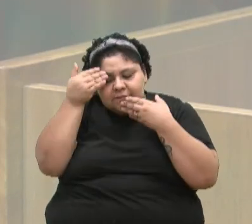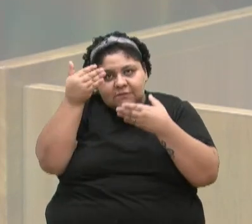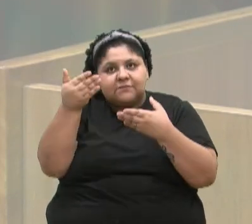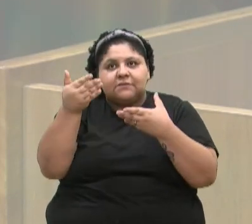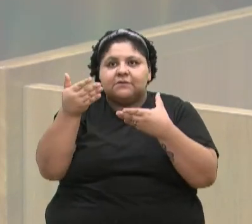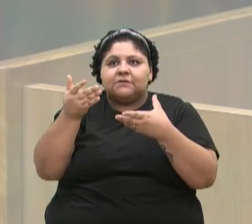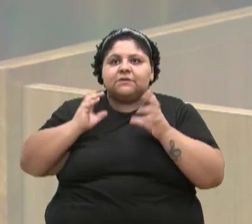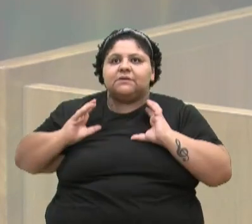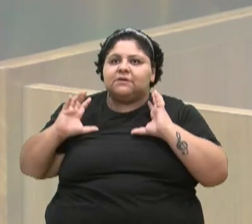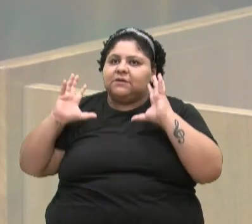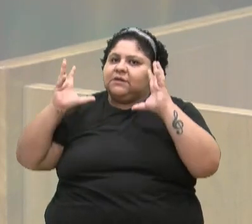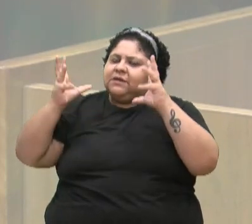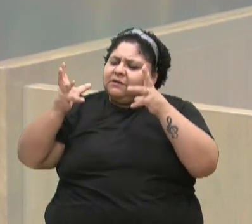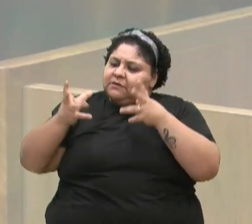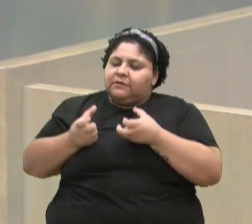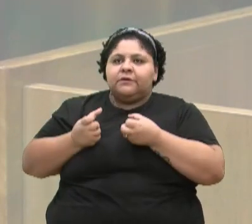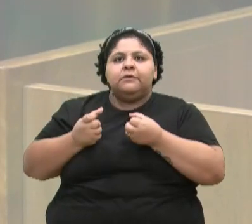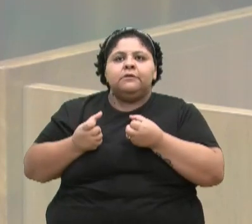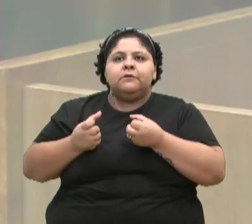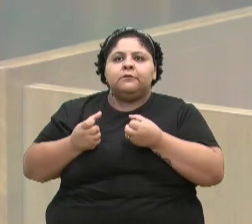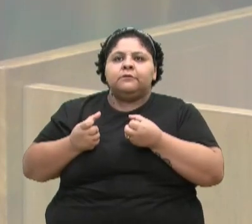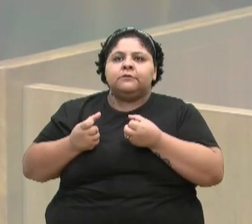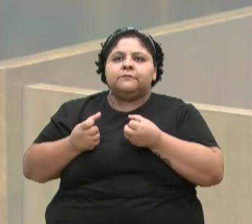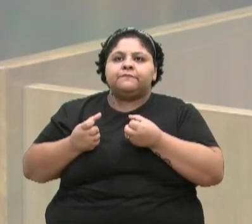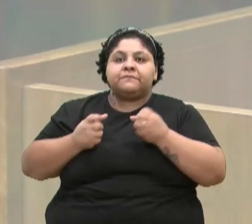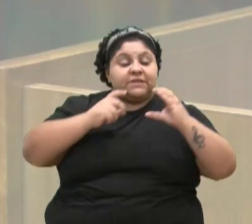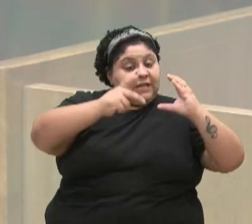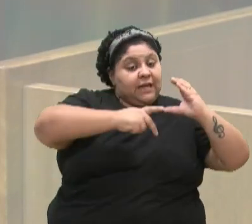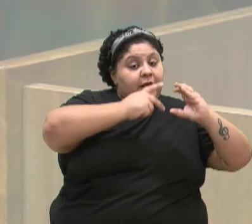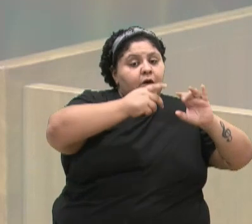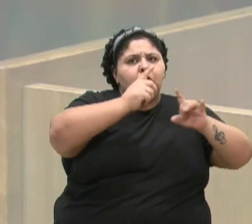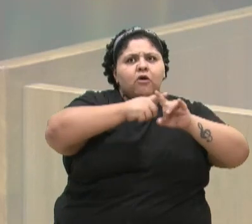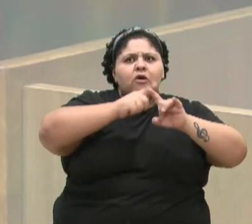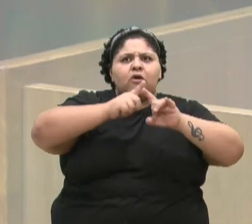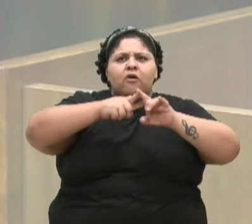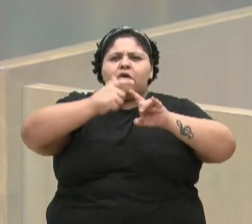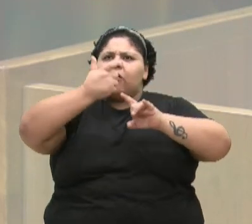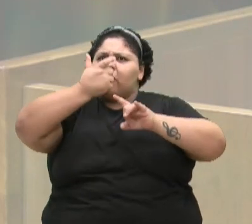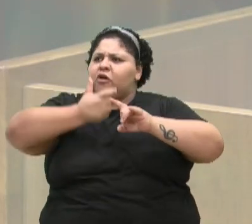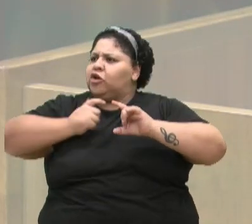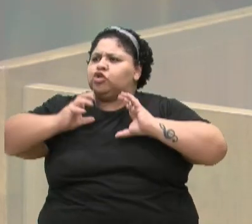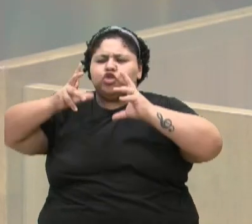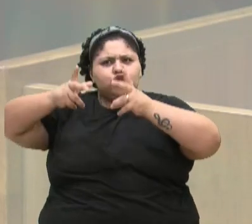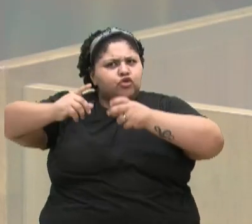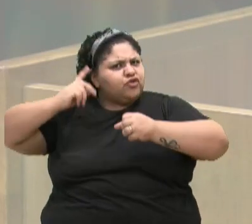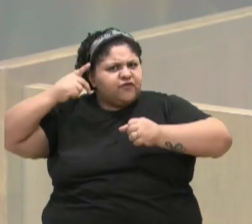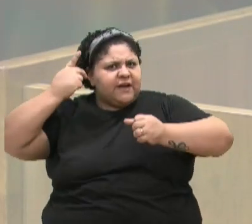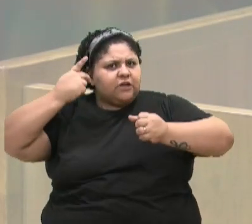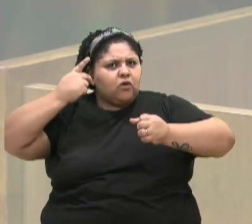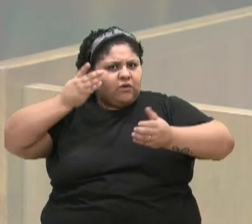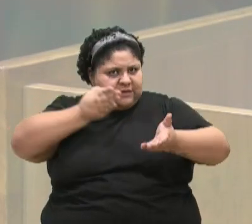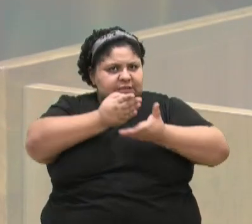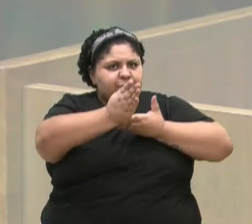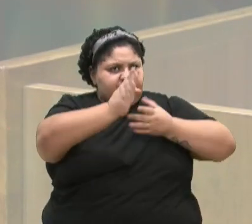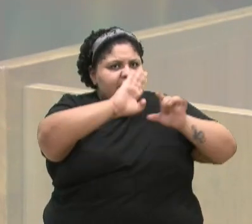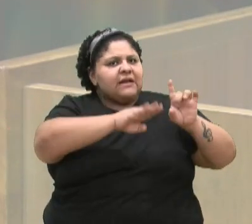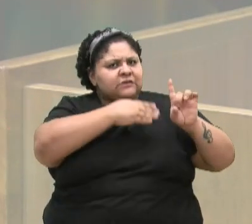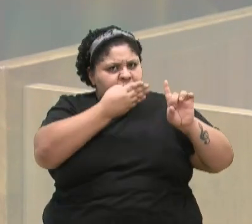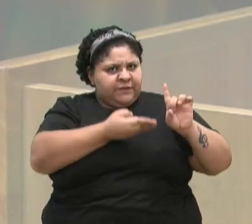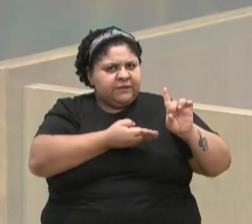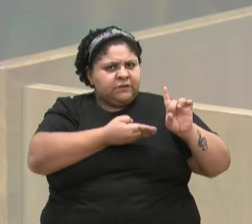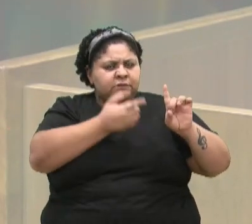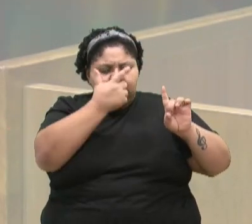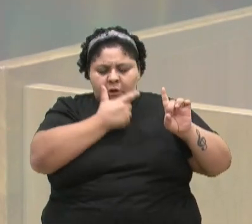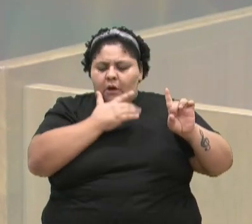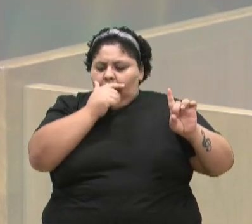a toda a nossa, aliás, a todos da Câmara, né, porque parece que foi uma unanimidade a aprovação desta homenagem.